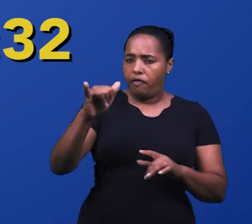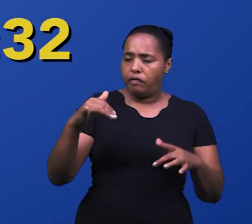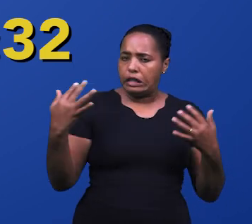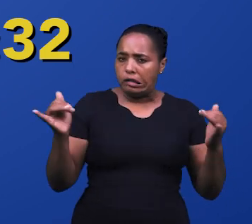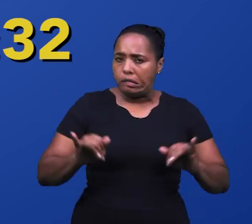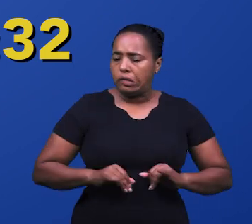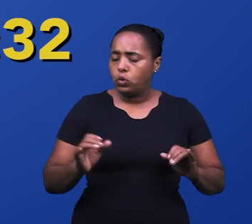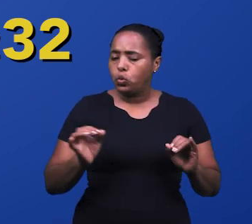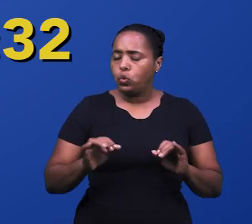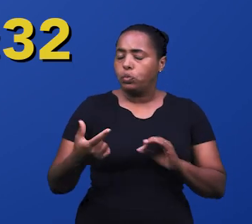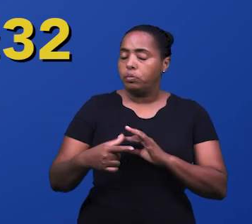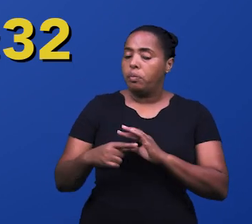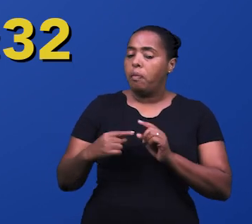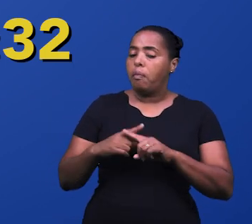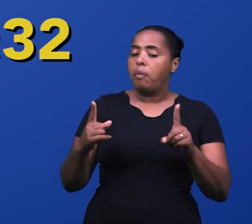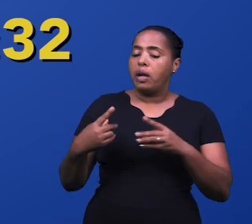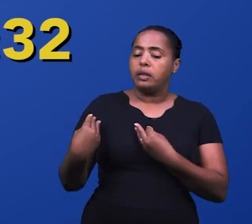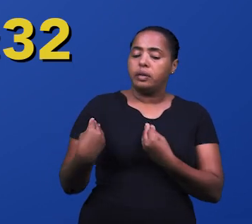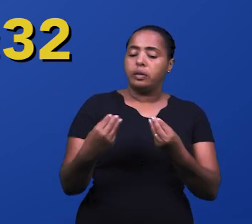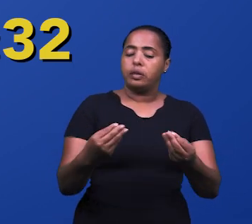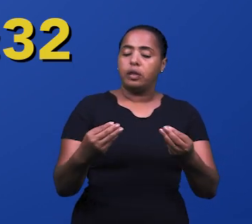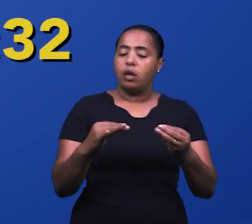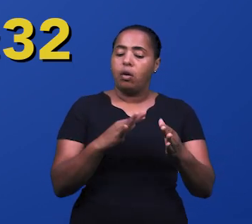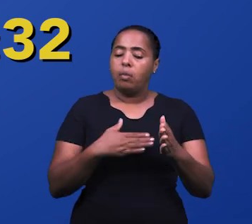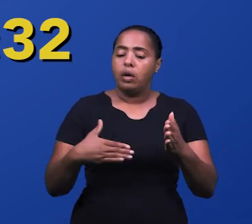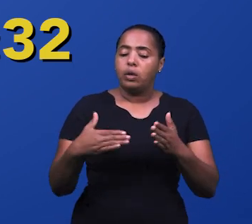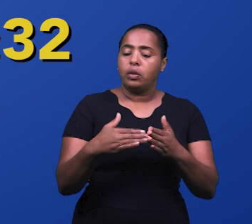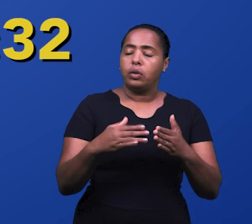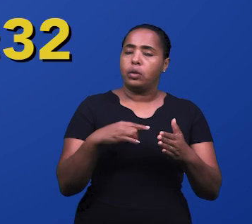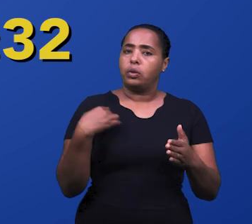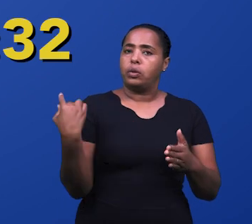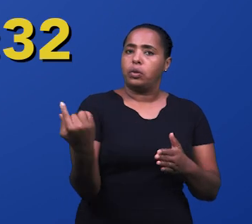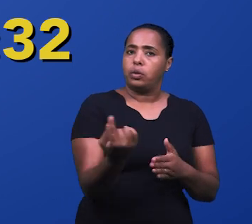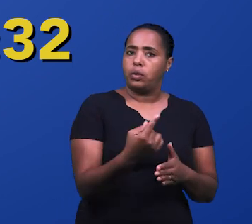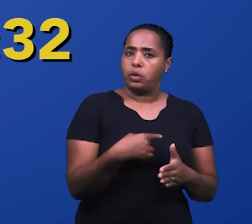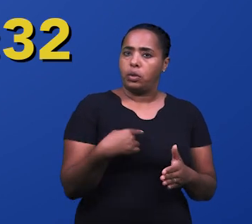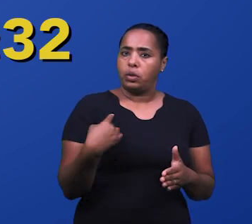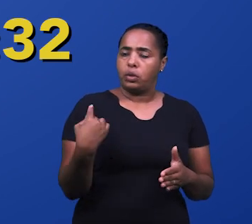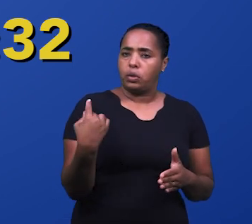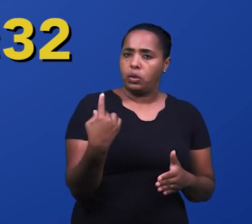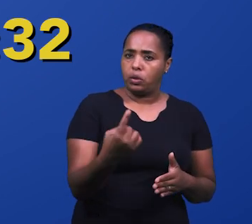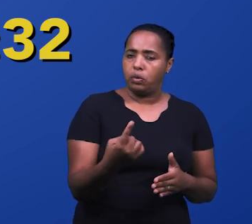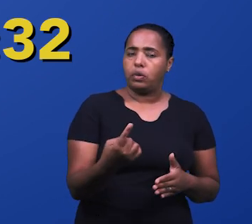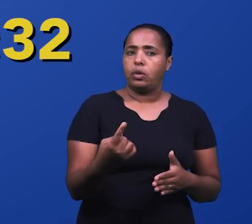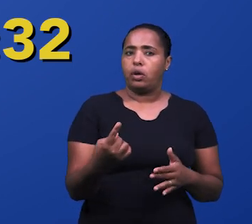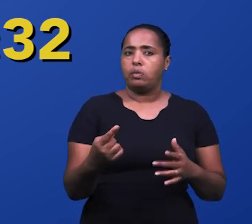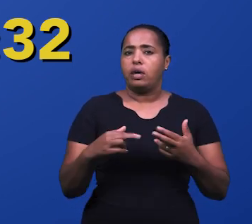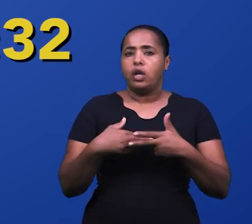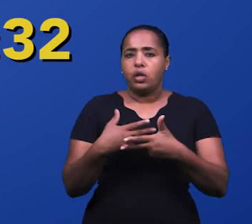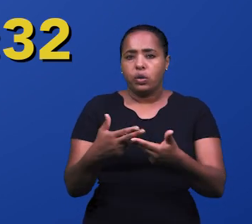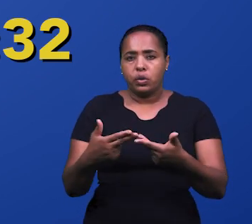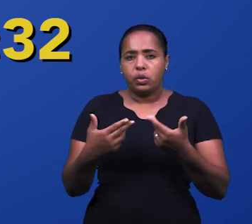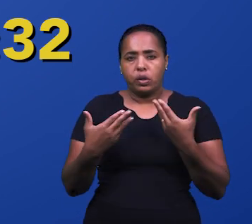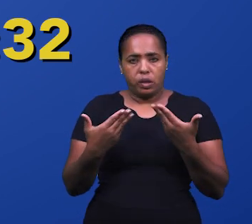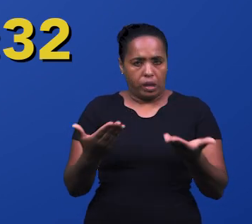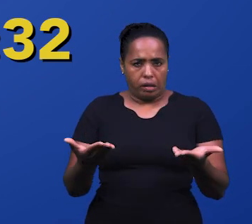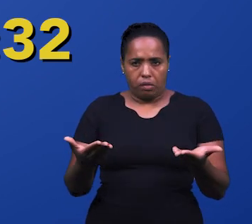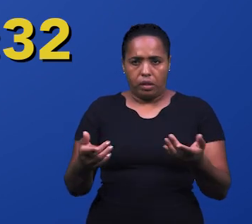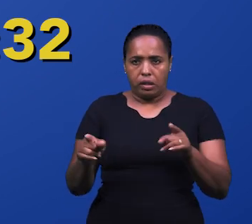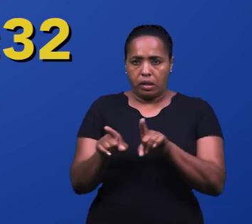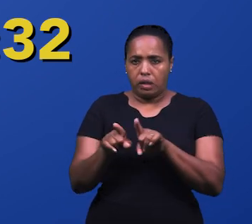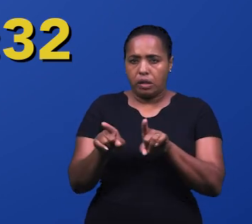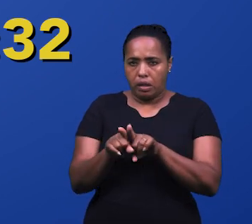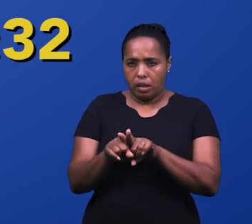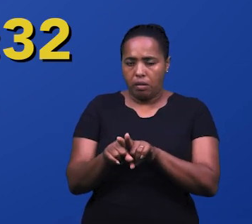todos nós, como nos não dará também com ele todas as coisas?